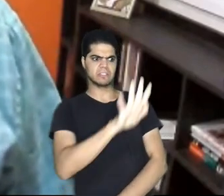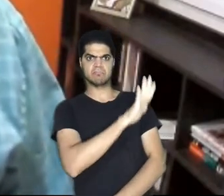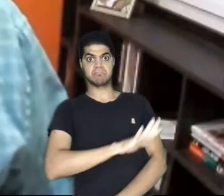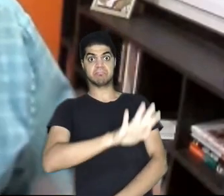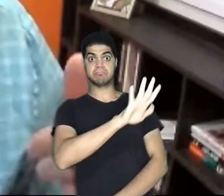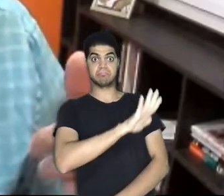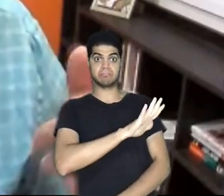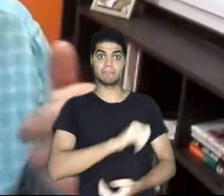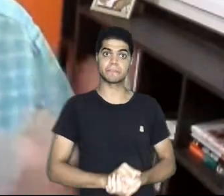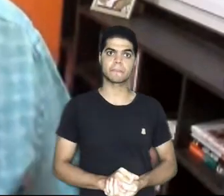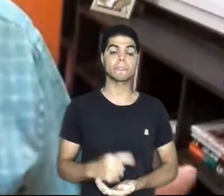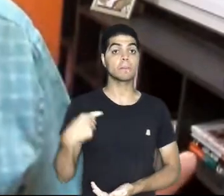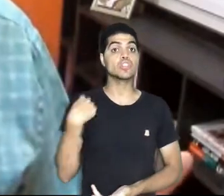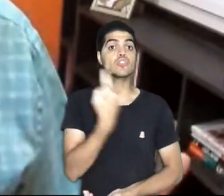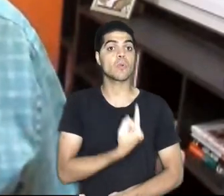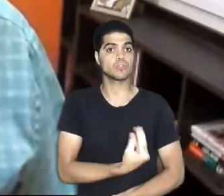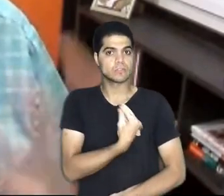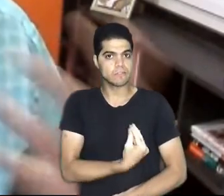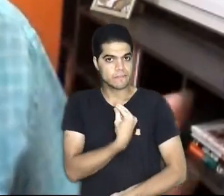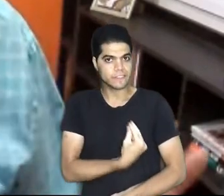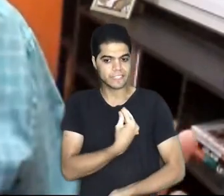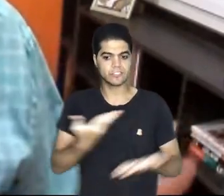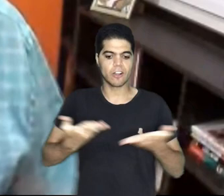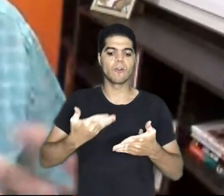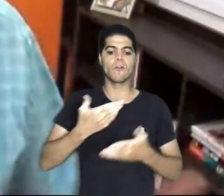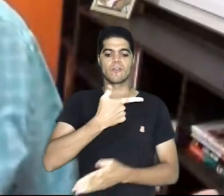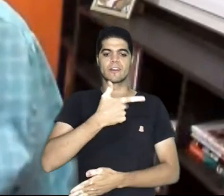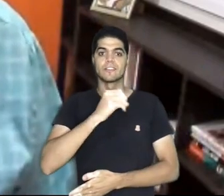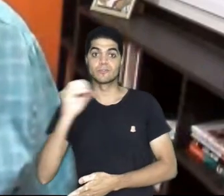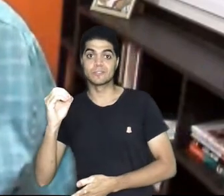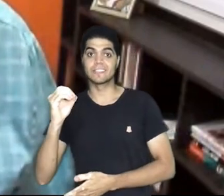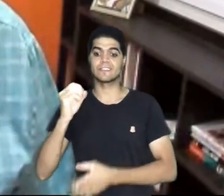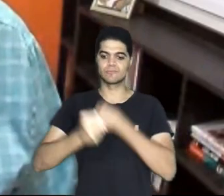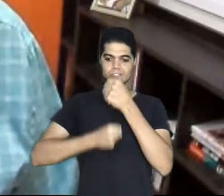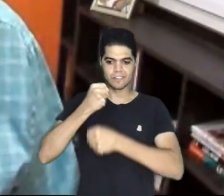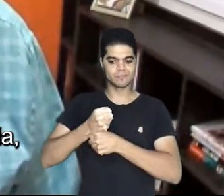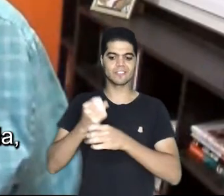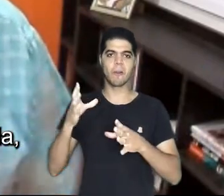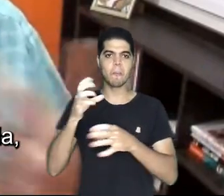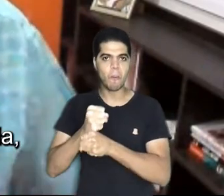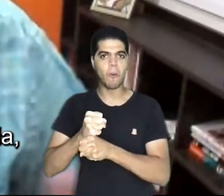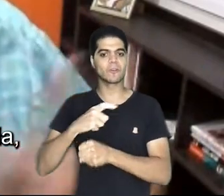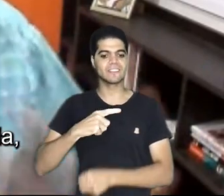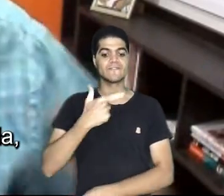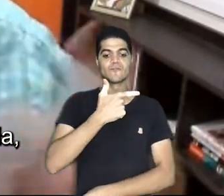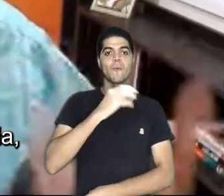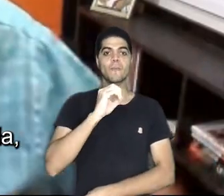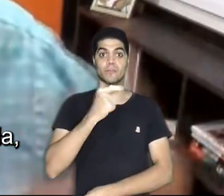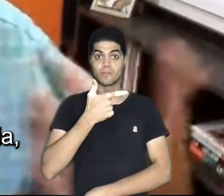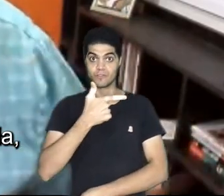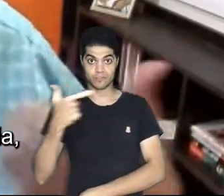independência. No nosso presente, então, nesse bicentenário, nesse ano de 2022, nós temos mais